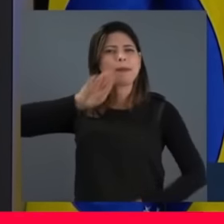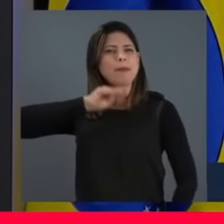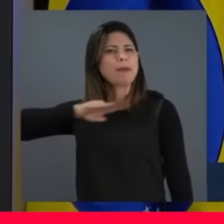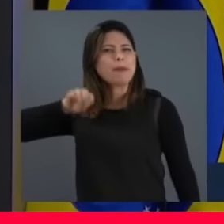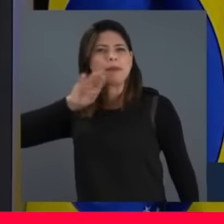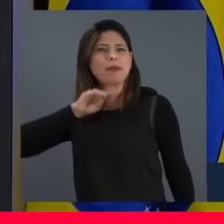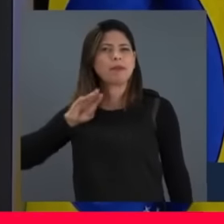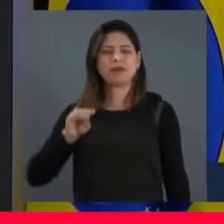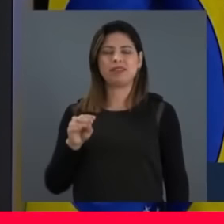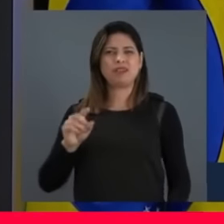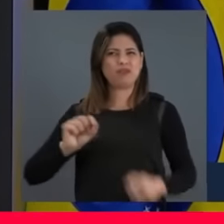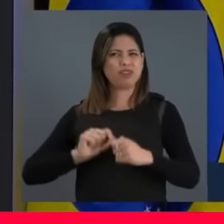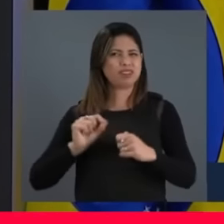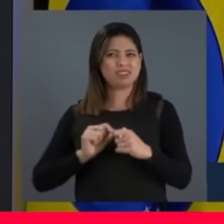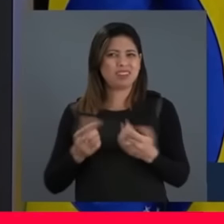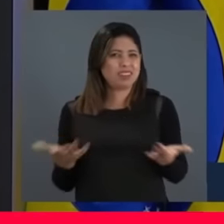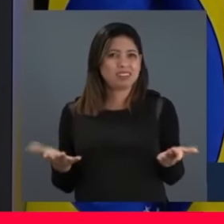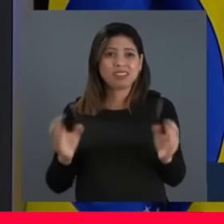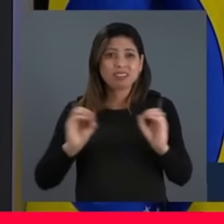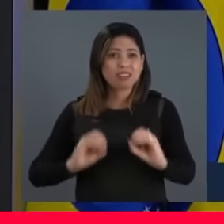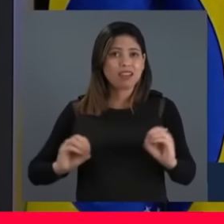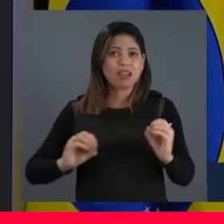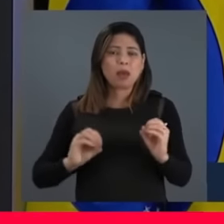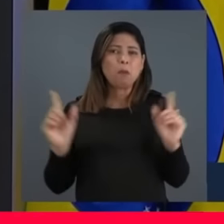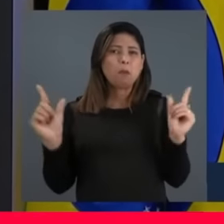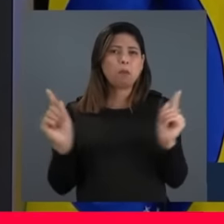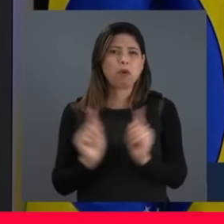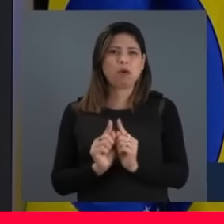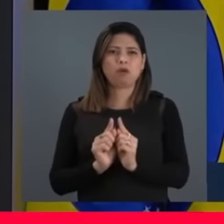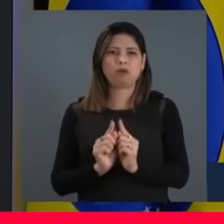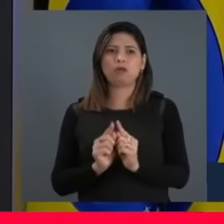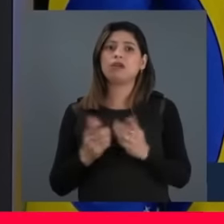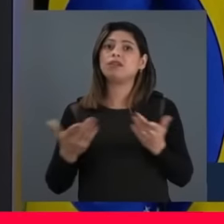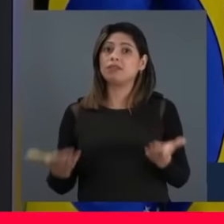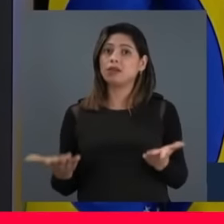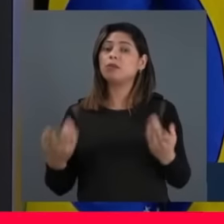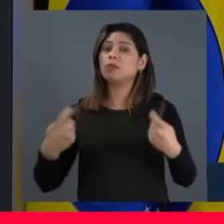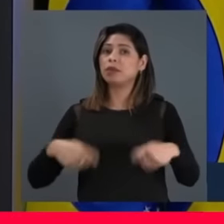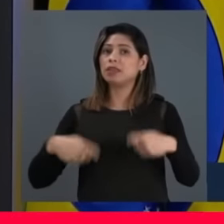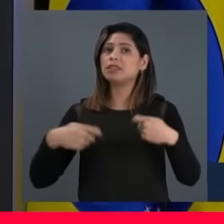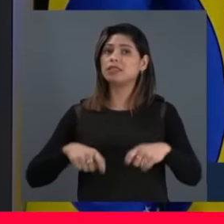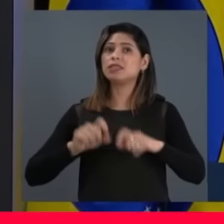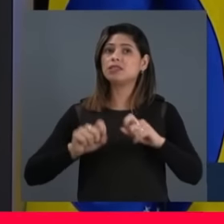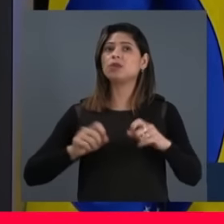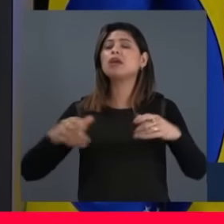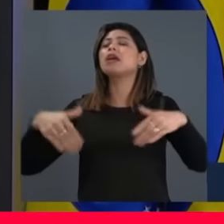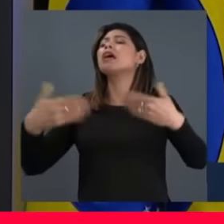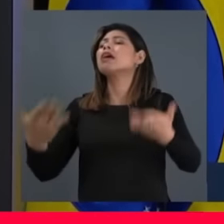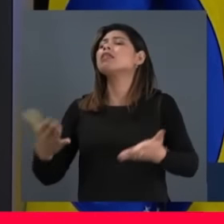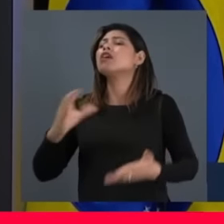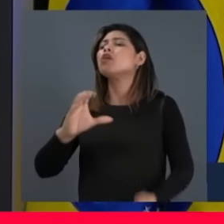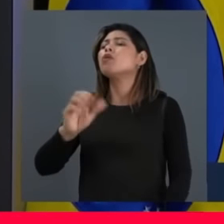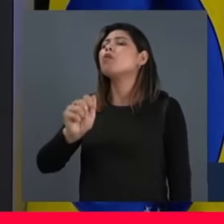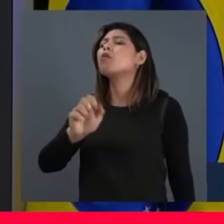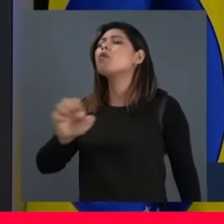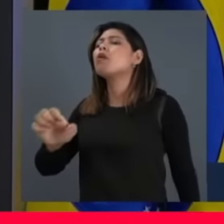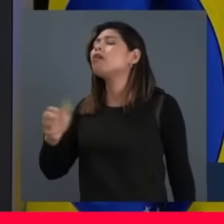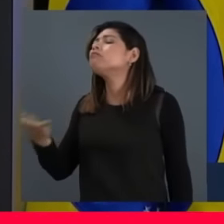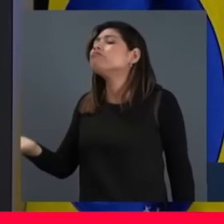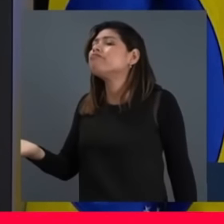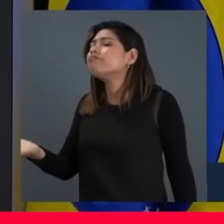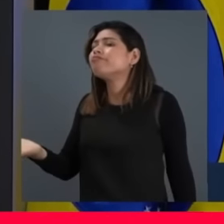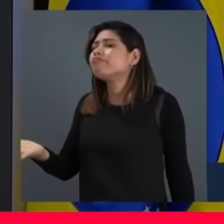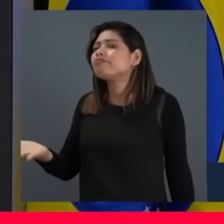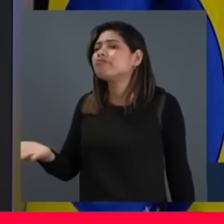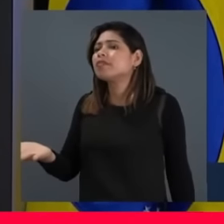efetividade Onde está o centro de operações de emergência o coi Onde